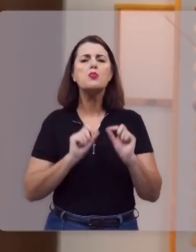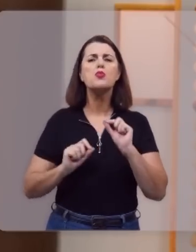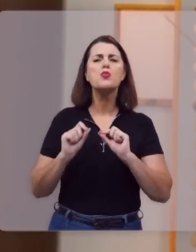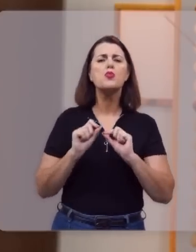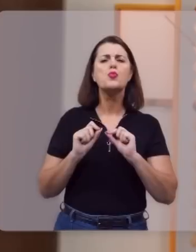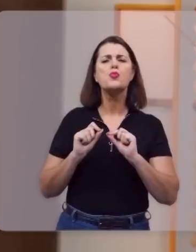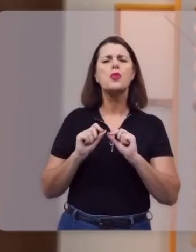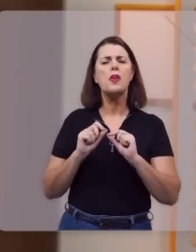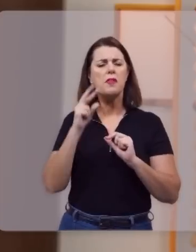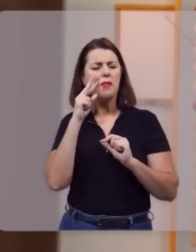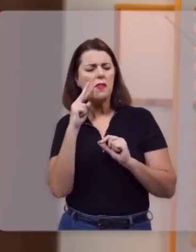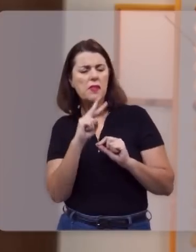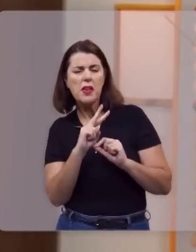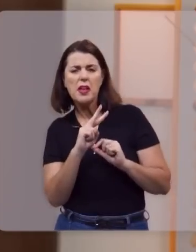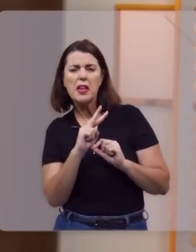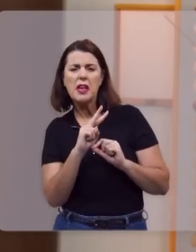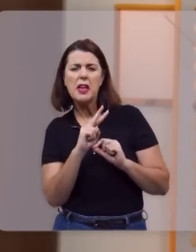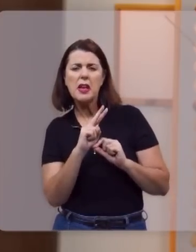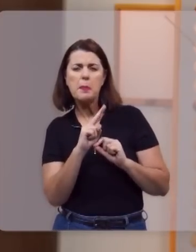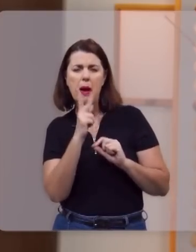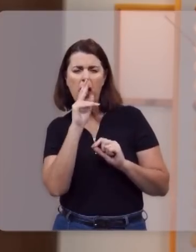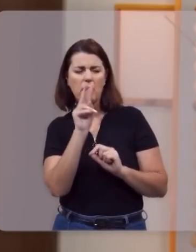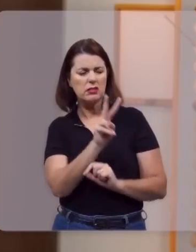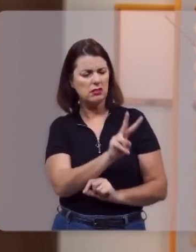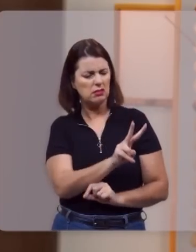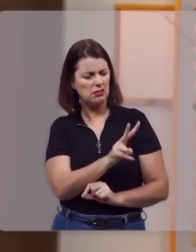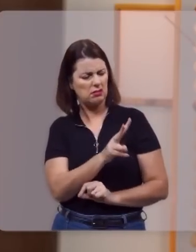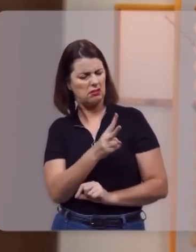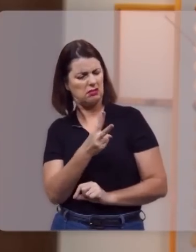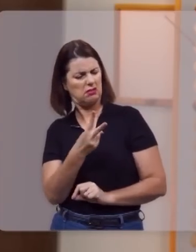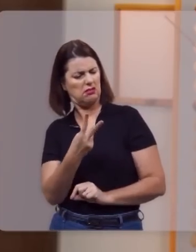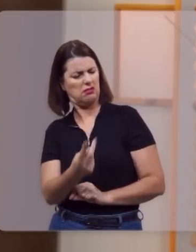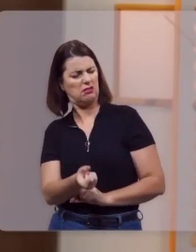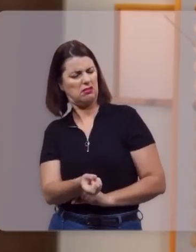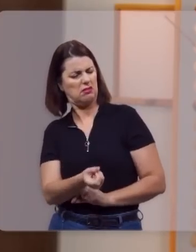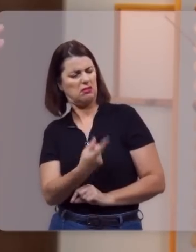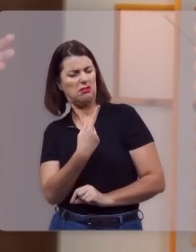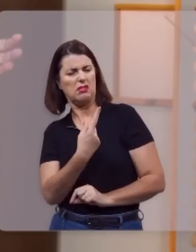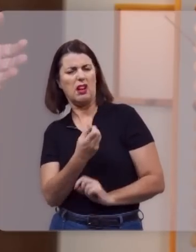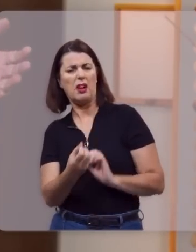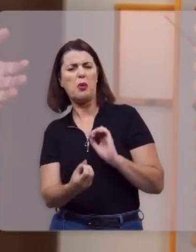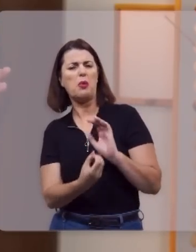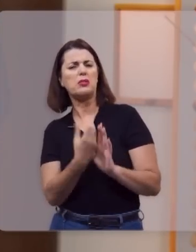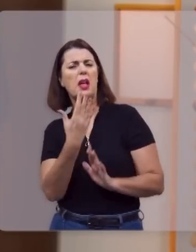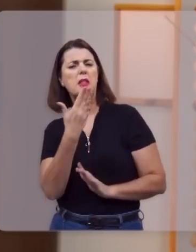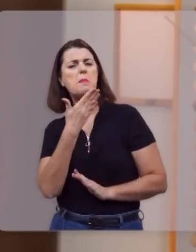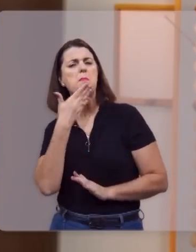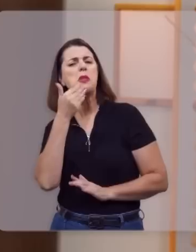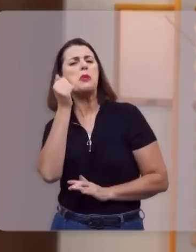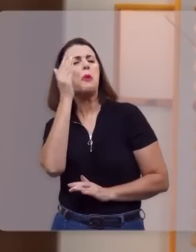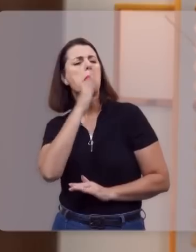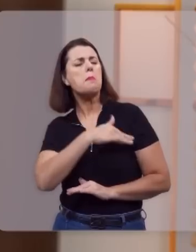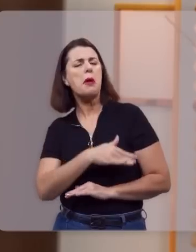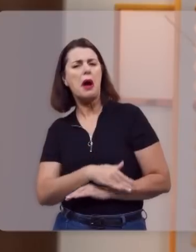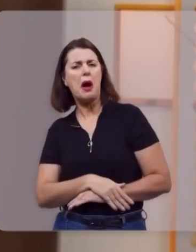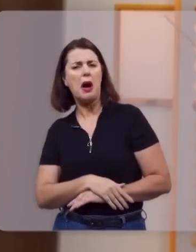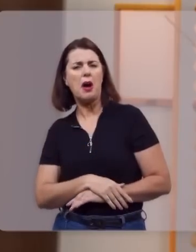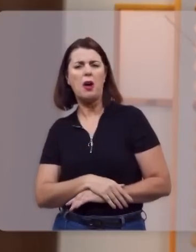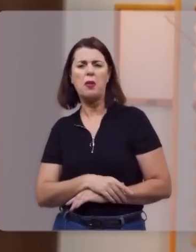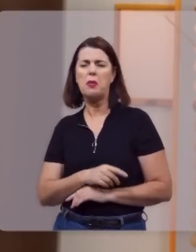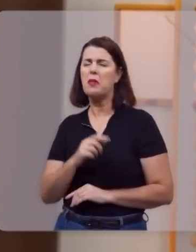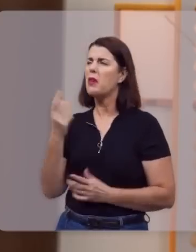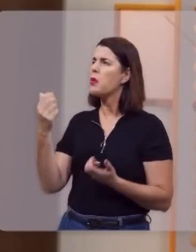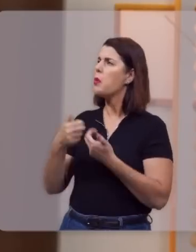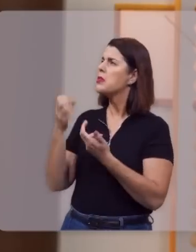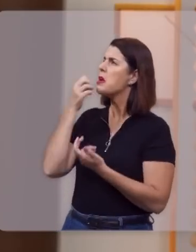toda esta agenda às avessas, onde se promove o mal e se escarnece